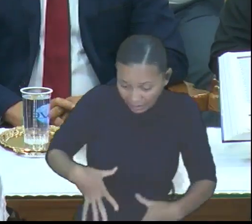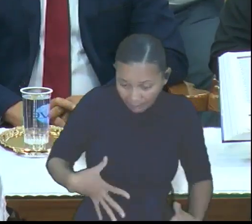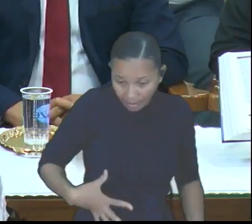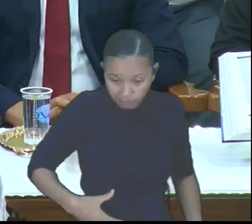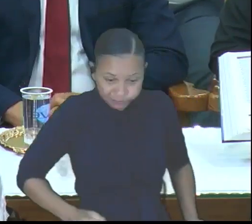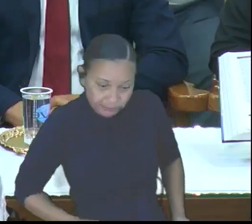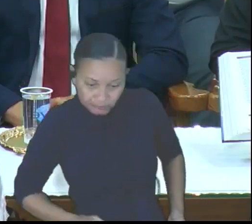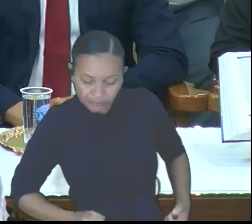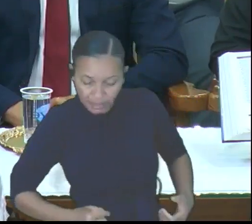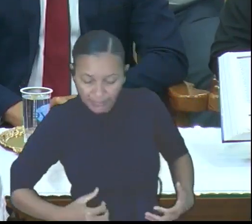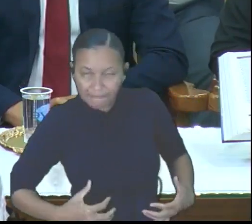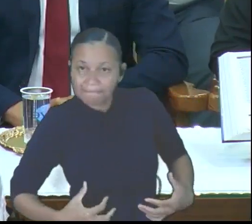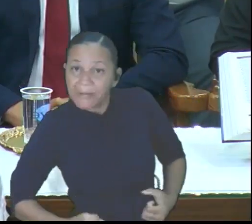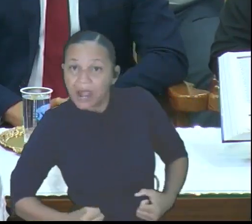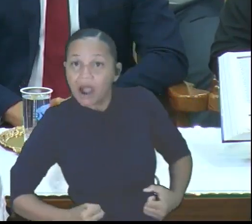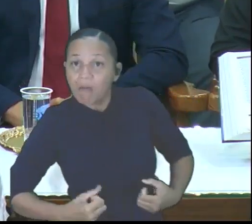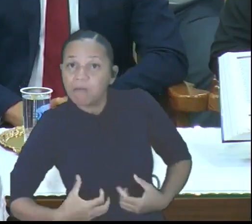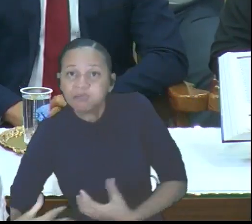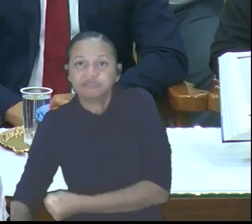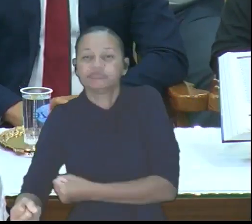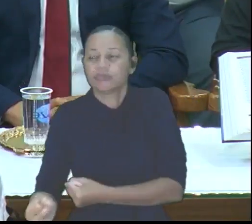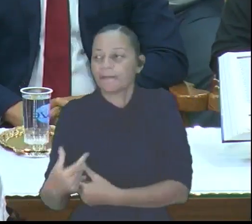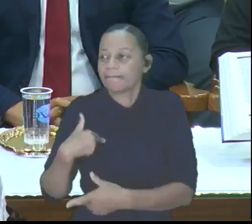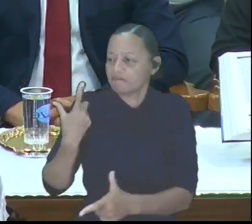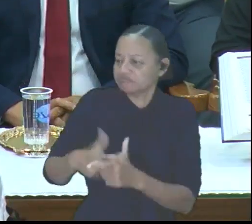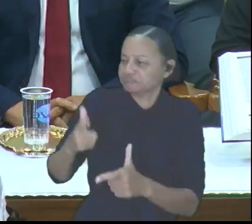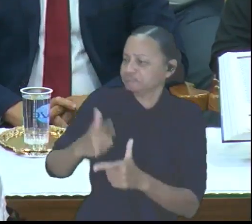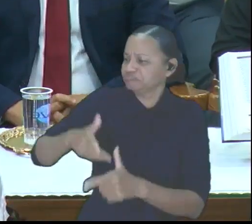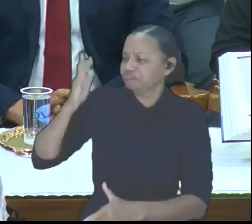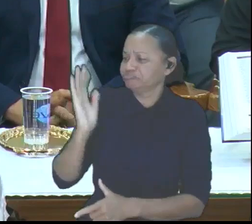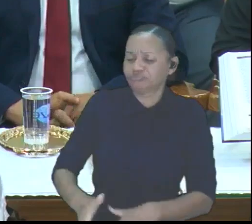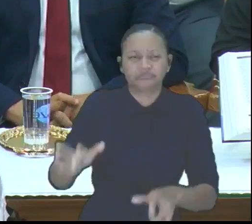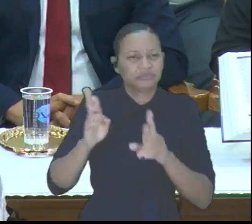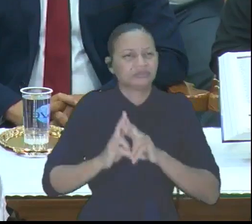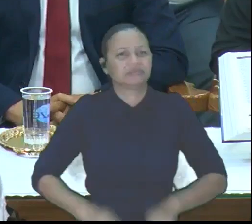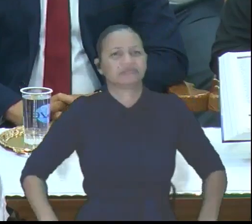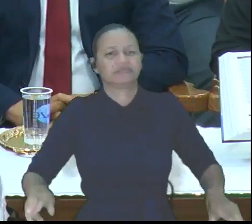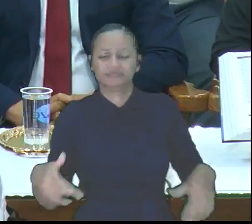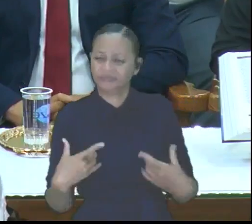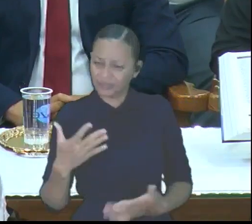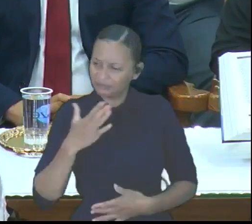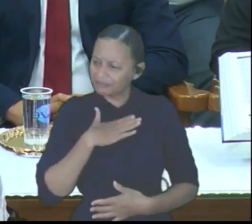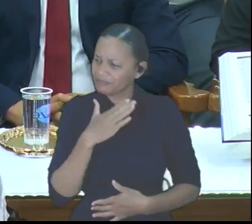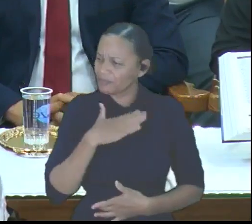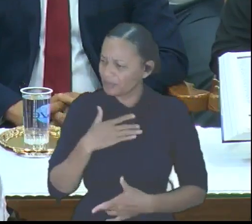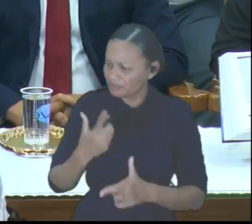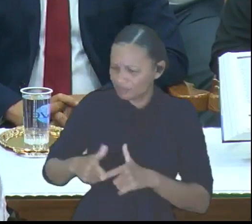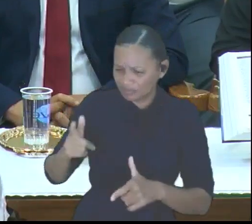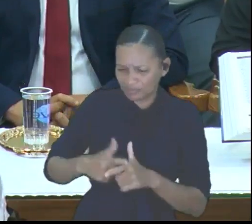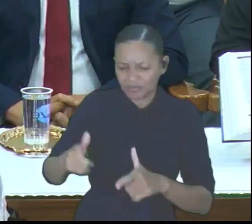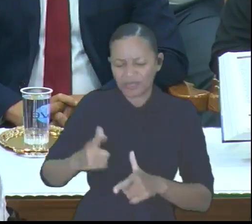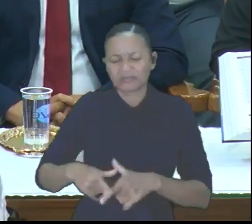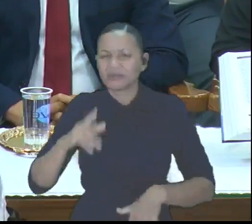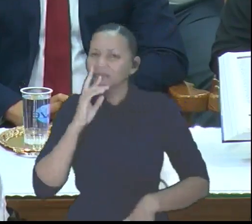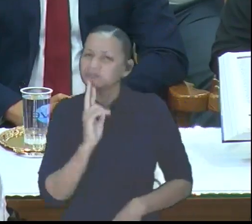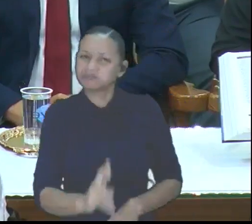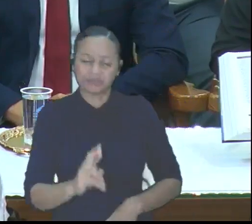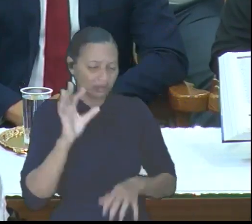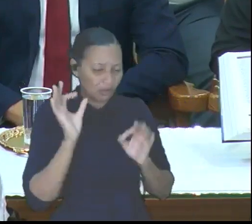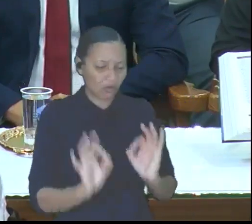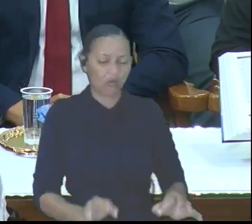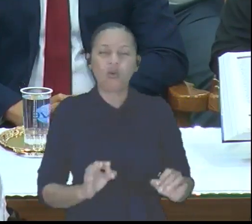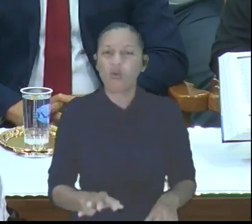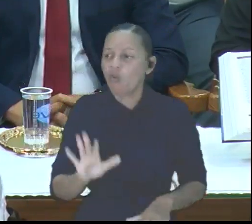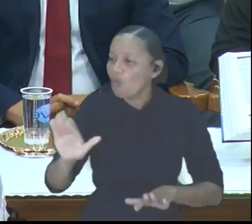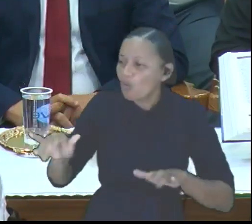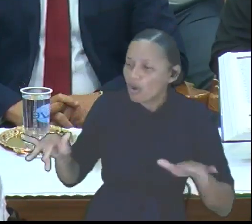curou essa mulher, meu problema está resolvido. Meu problema já está solucionado.